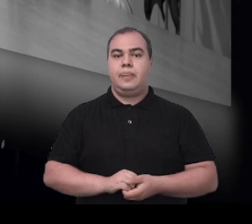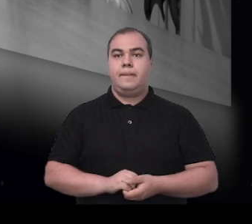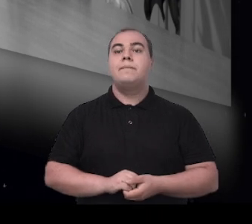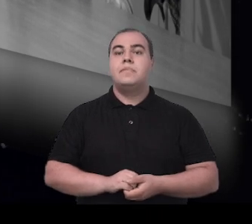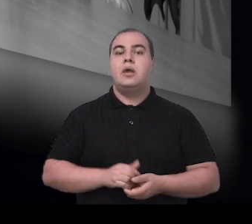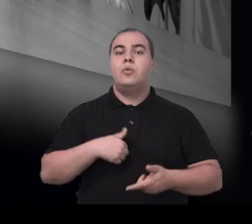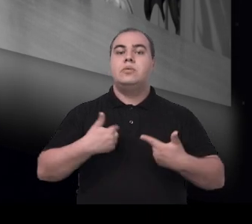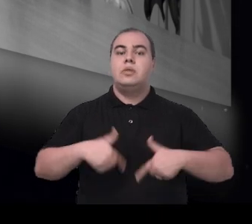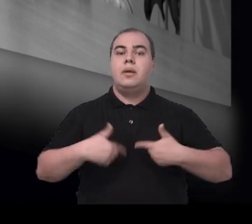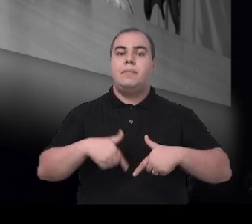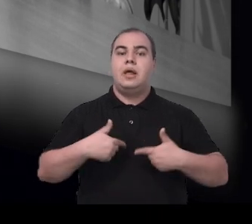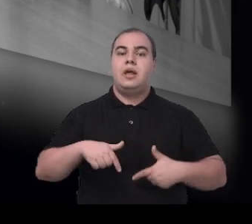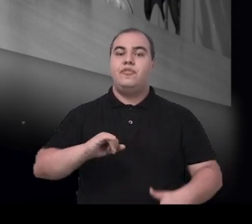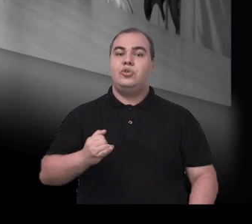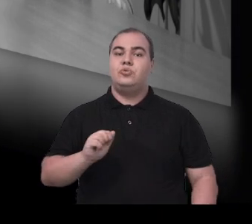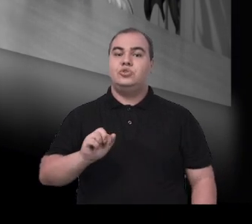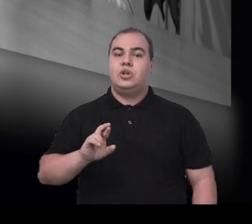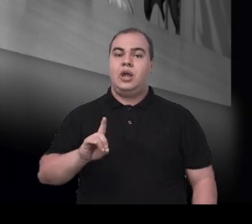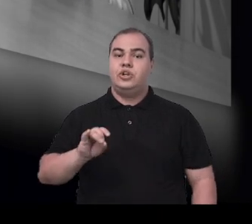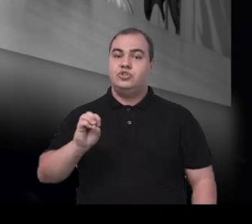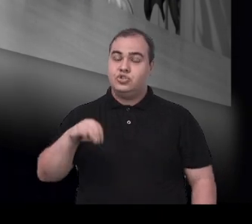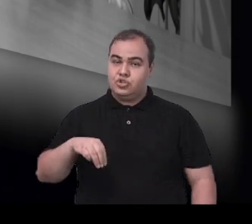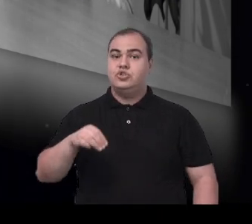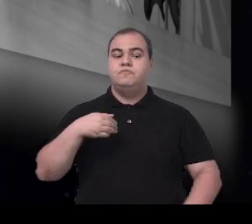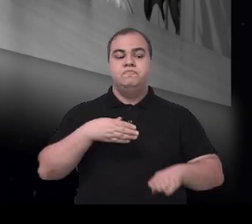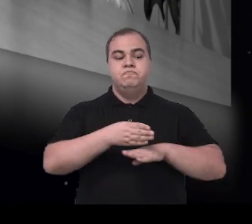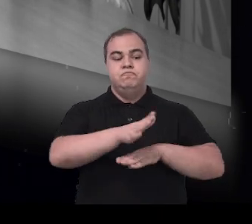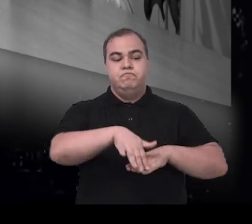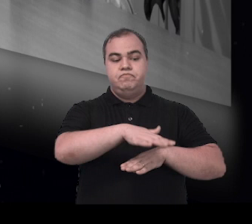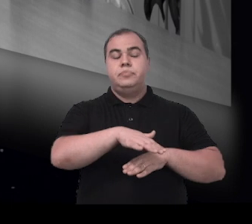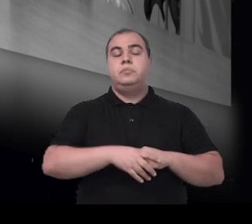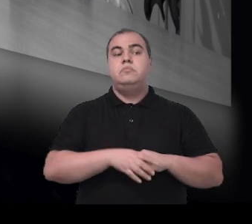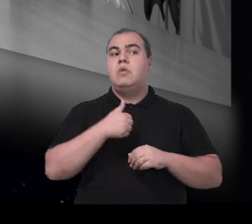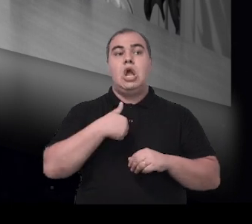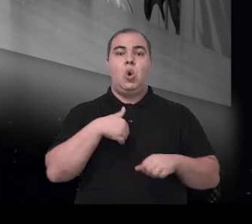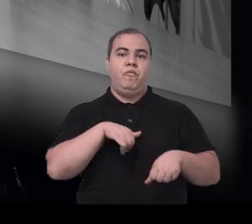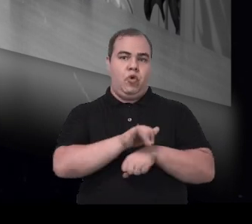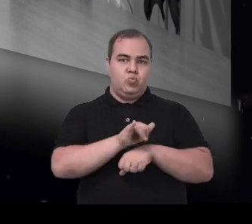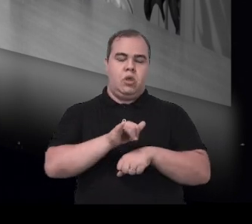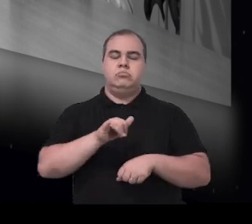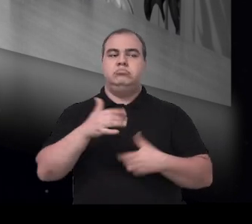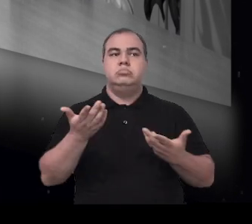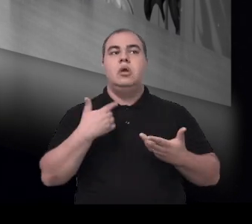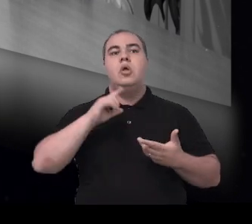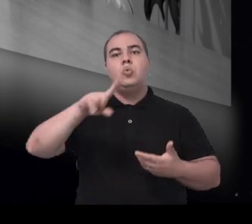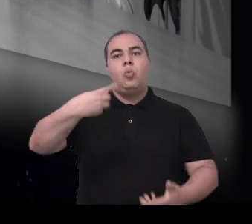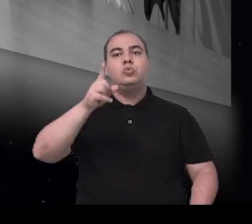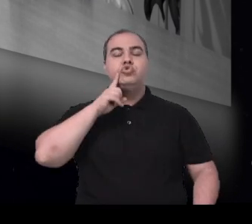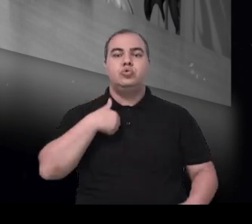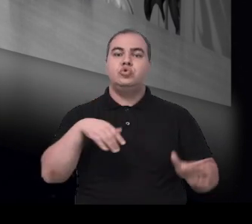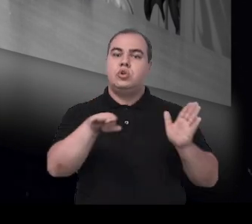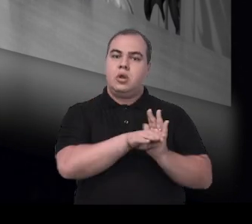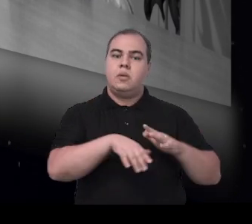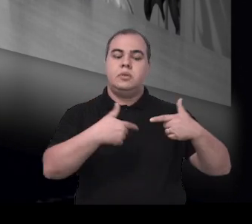unidade de internação e teve uma vez que eu não me lembro porque eu não pude ir. E aí no dia seguinte, quando eu cheguei